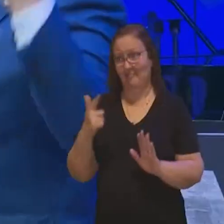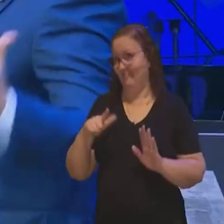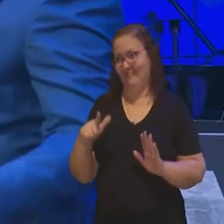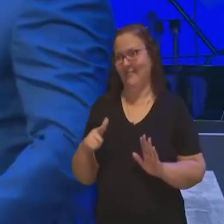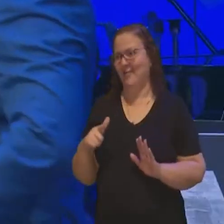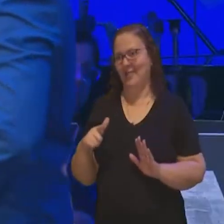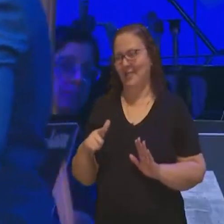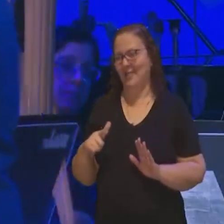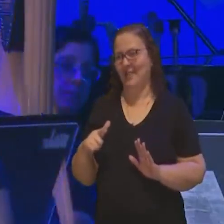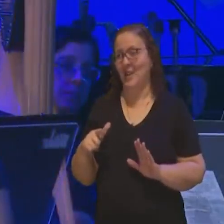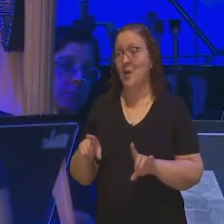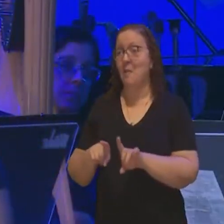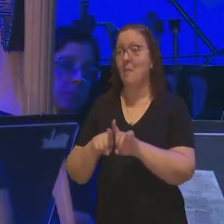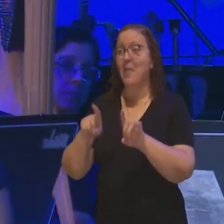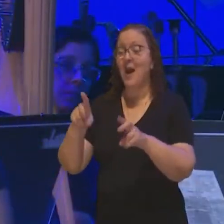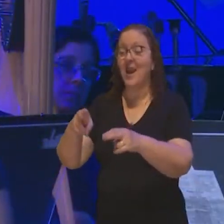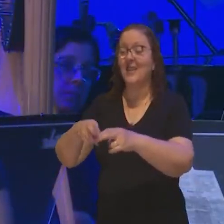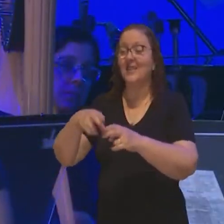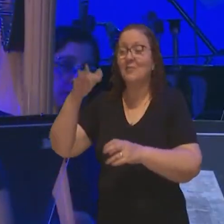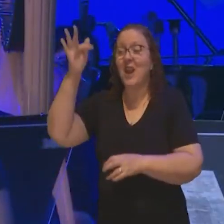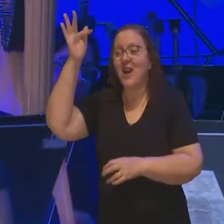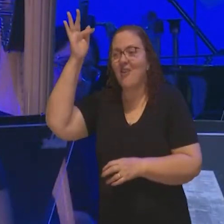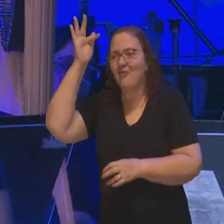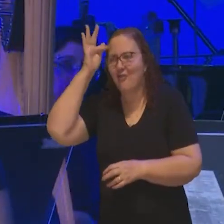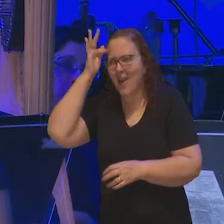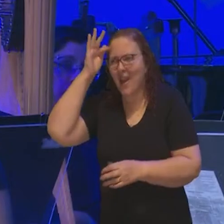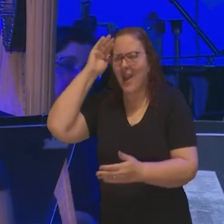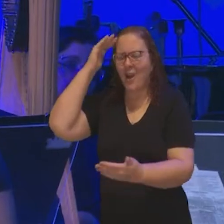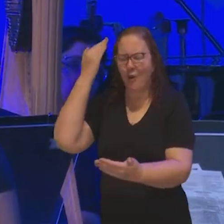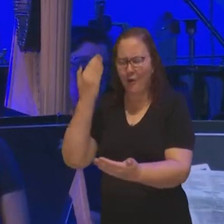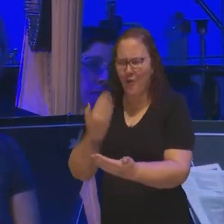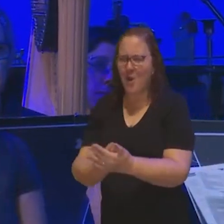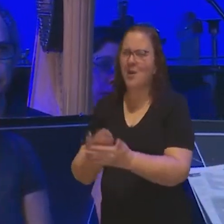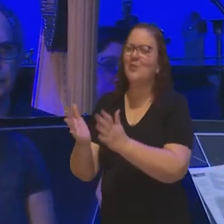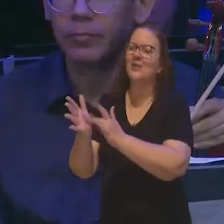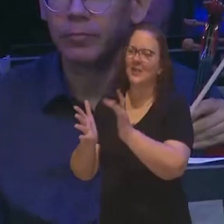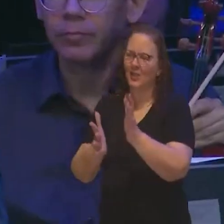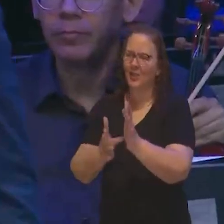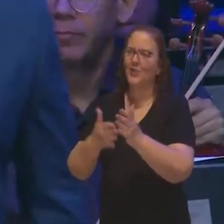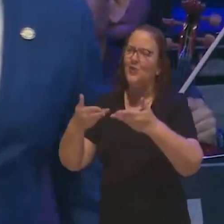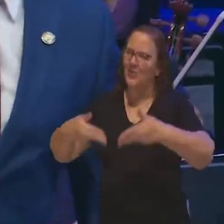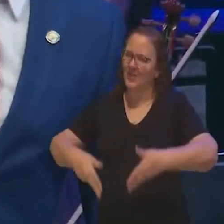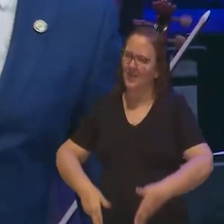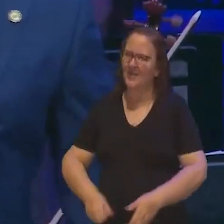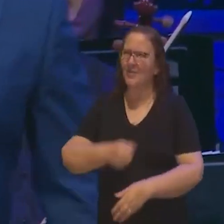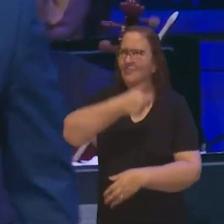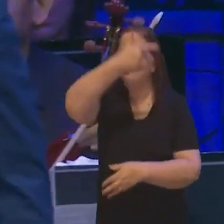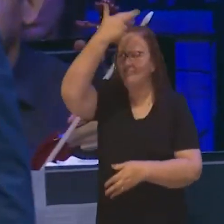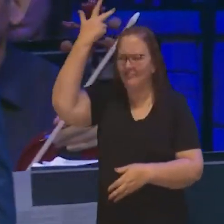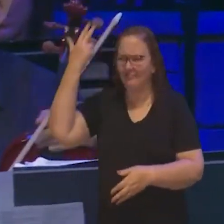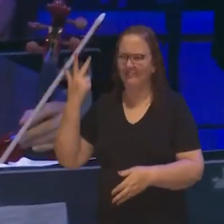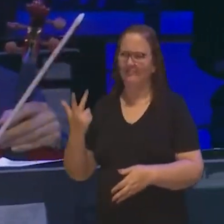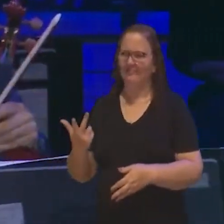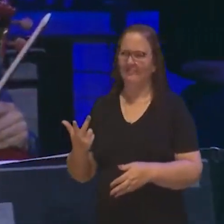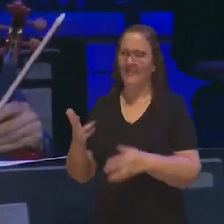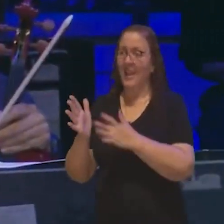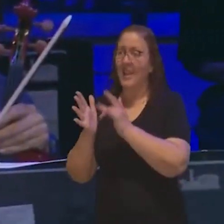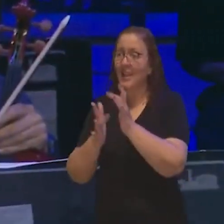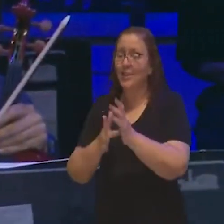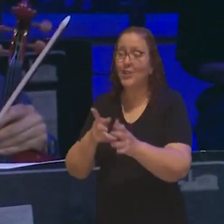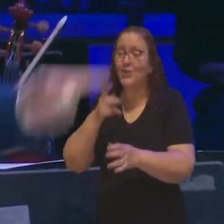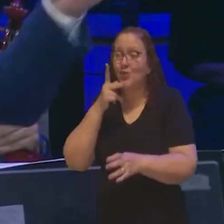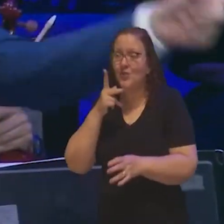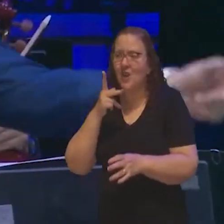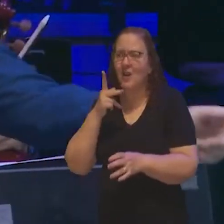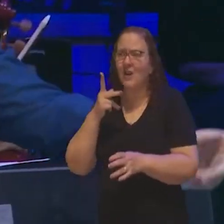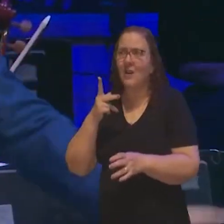eu não estava lá naquele tempo e nem você, nós nascemos agora 2000 anos depois, mas Jesus fala assim: bem-aventurados que não viram,